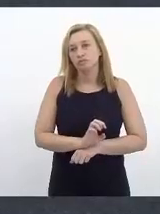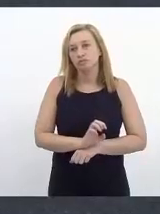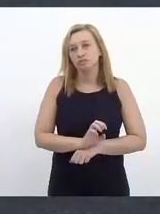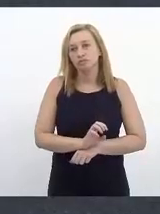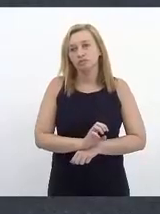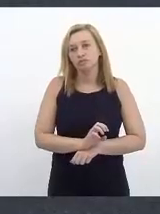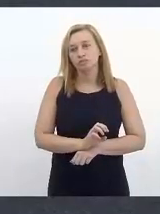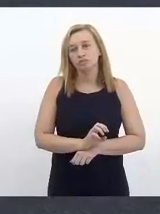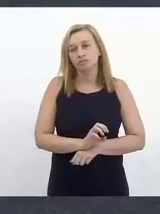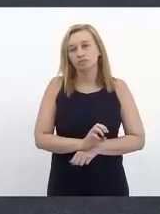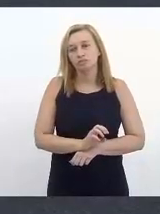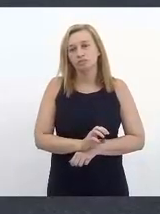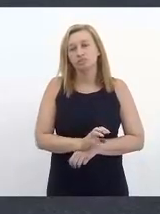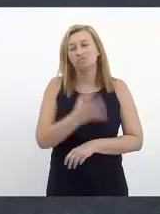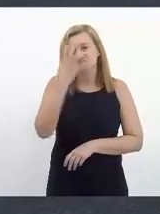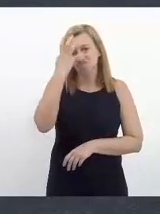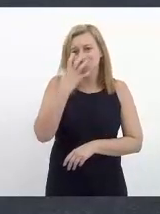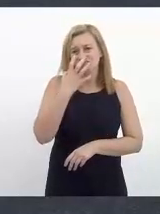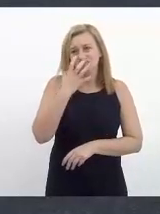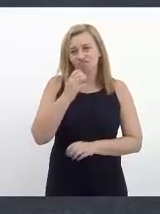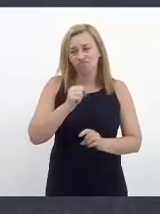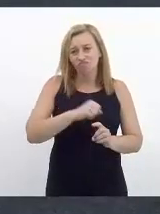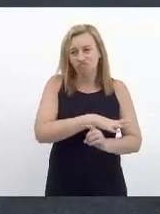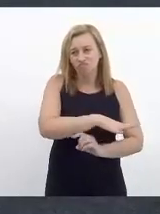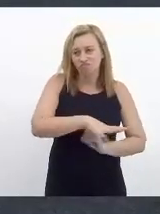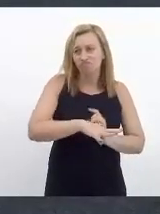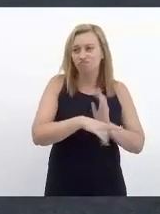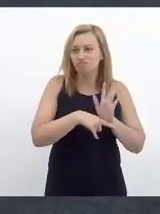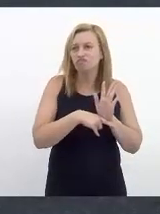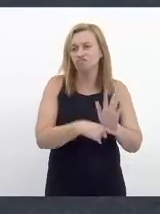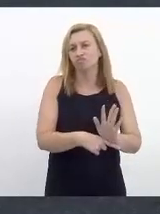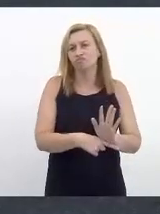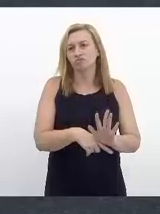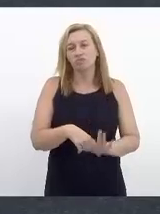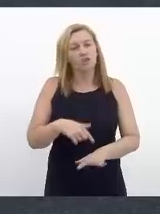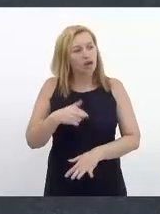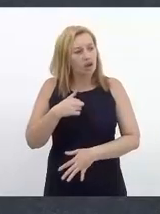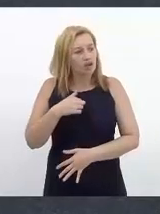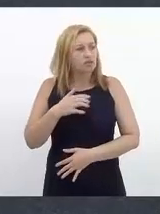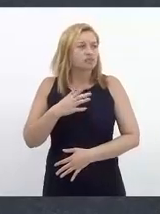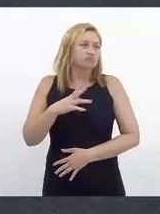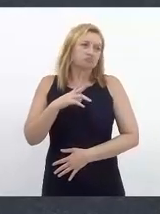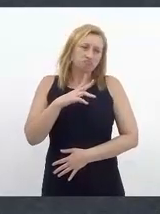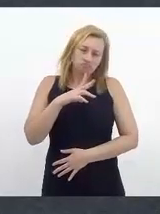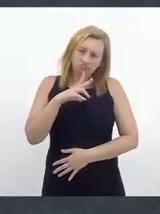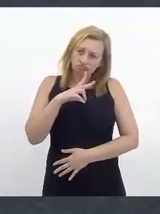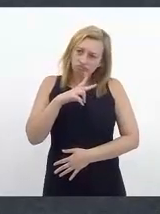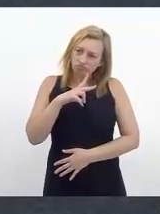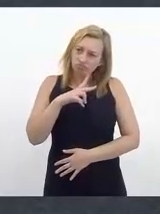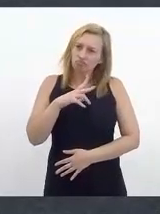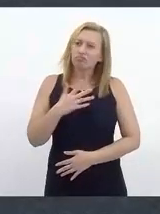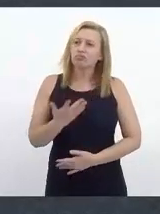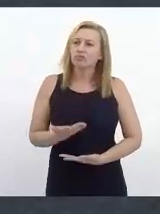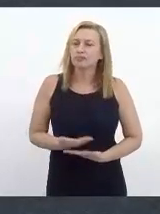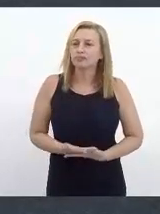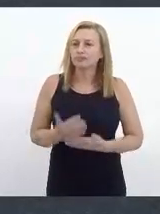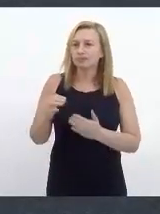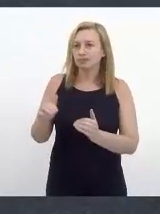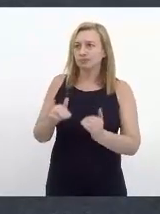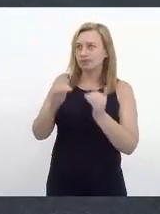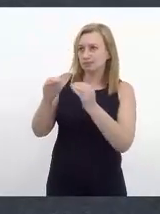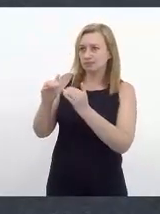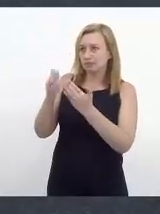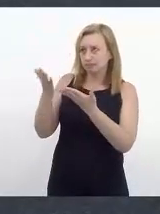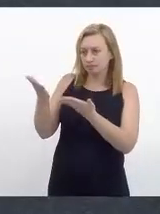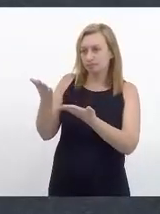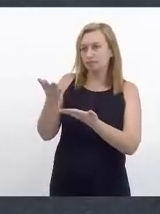uma celeridade na assistência social. Né? Eu mesma, particularmente, quando Vossa Excelência ainda estava,